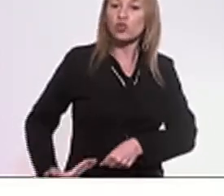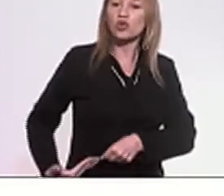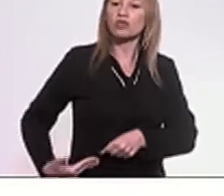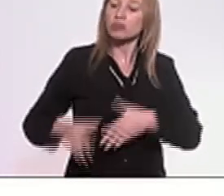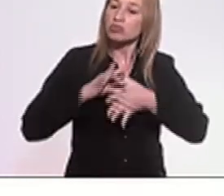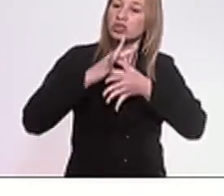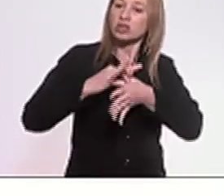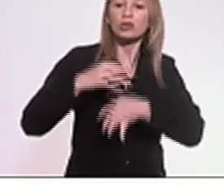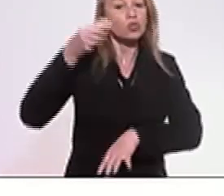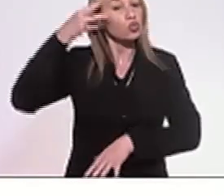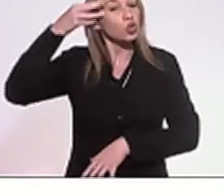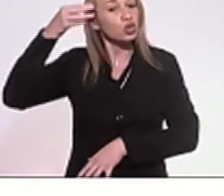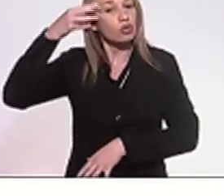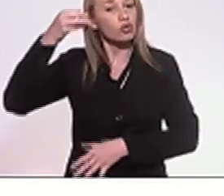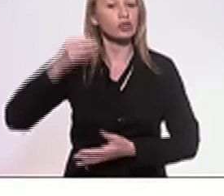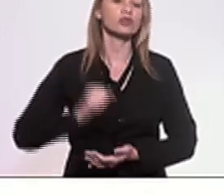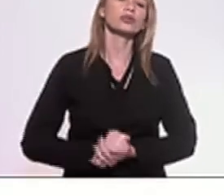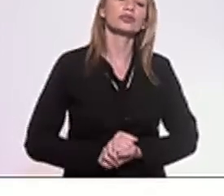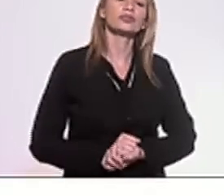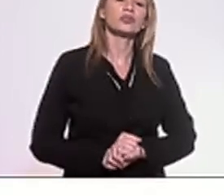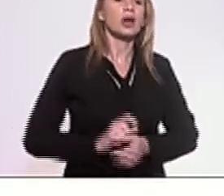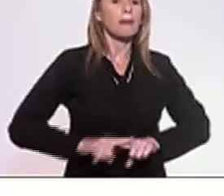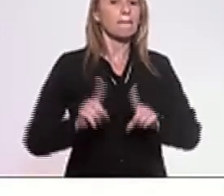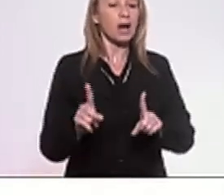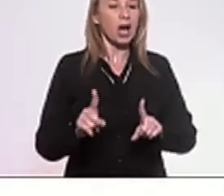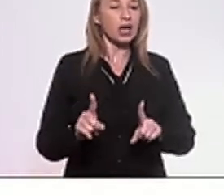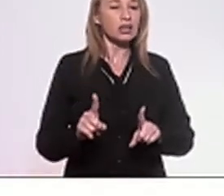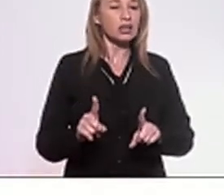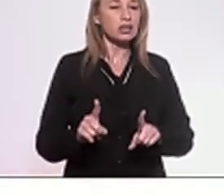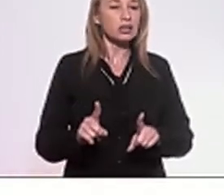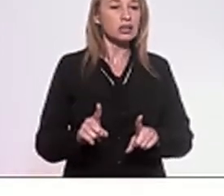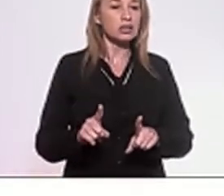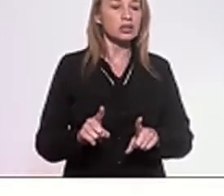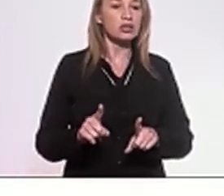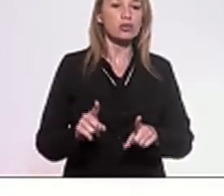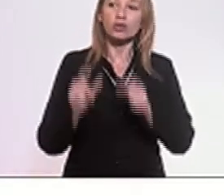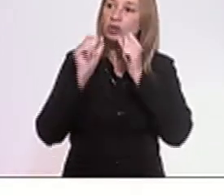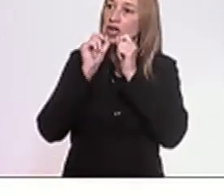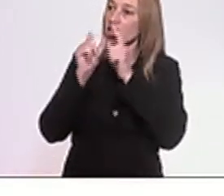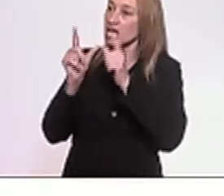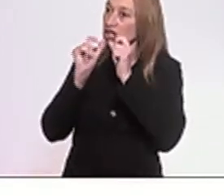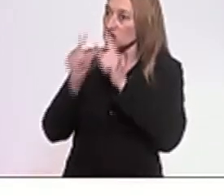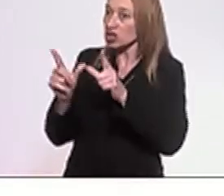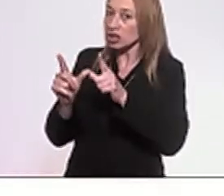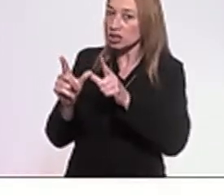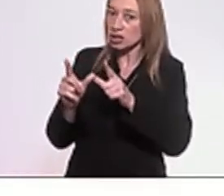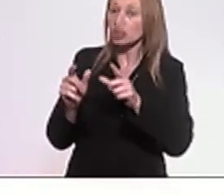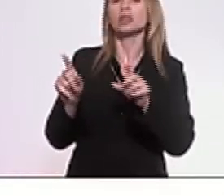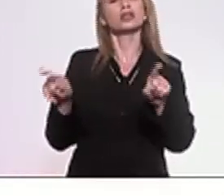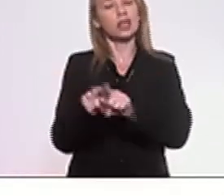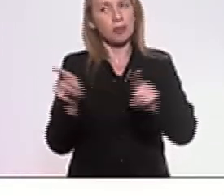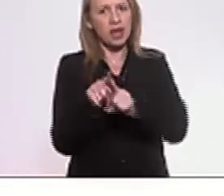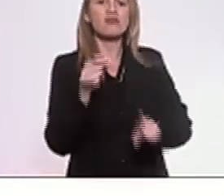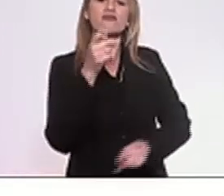liderado pelo Wilson Witzel, mas quando tenho que tecer críticas, também o